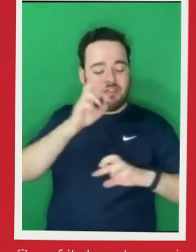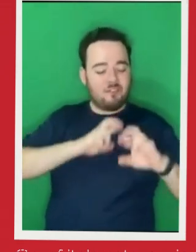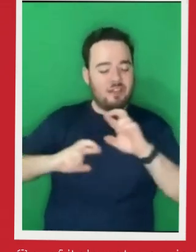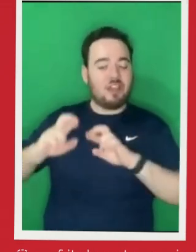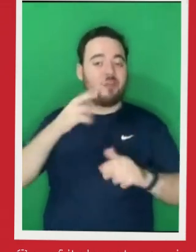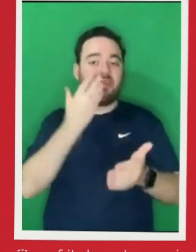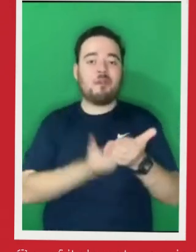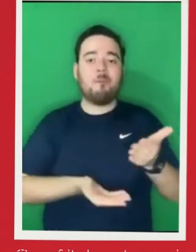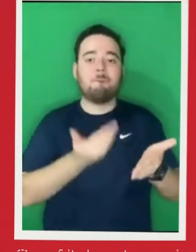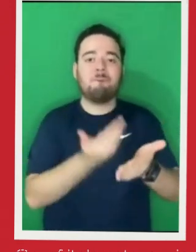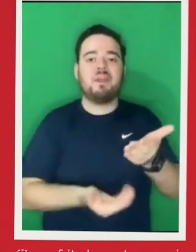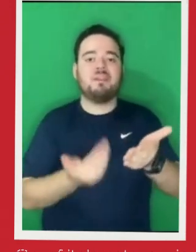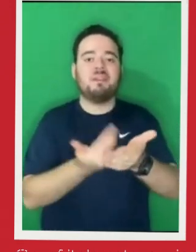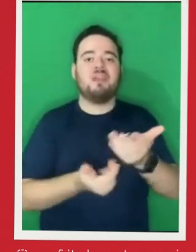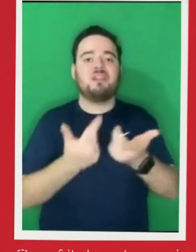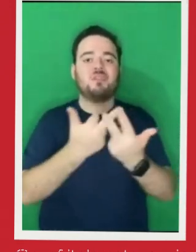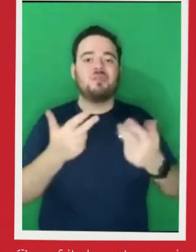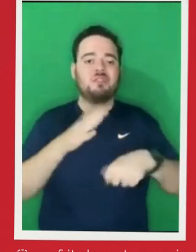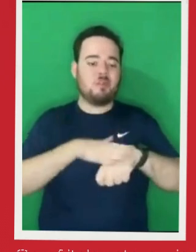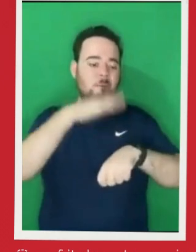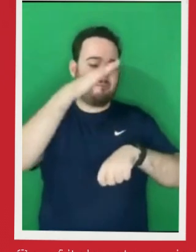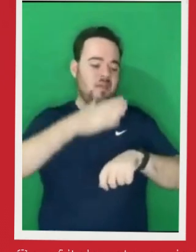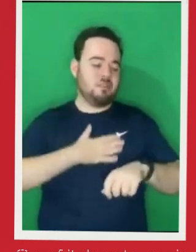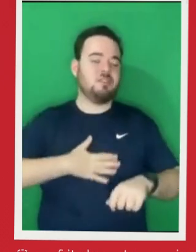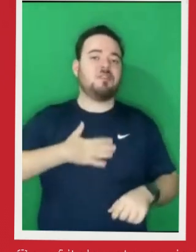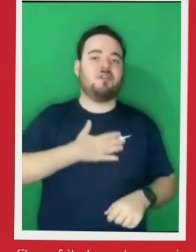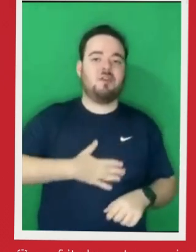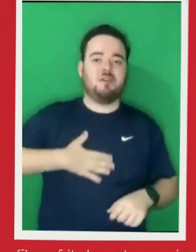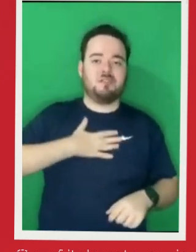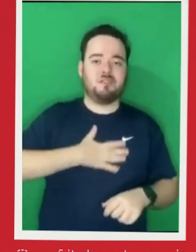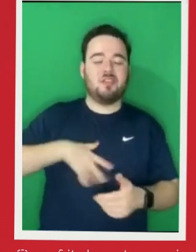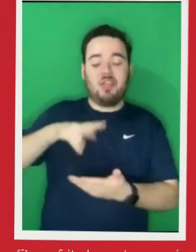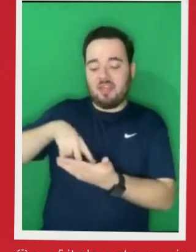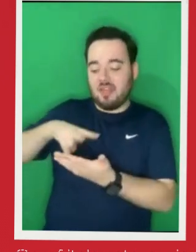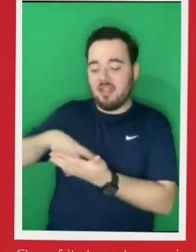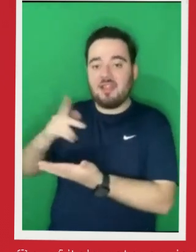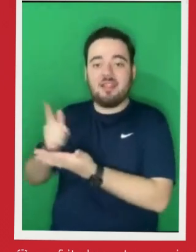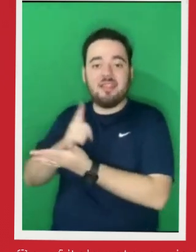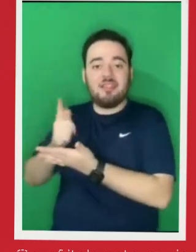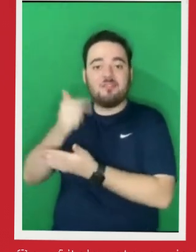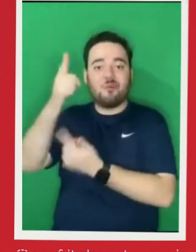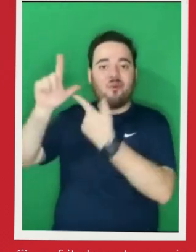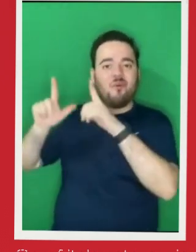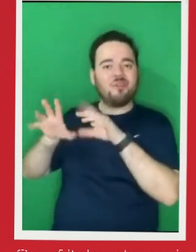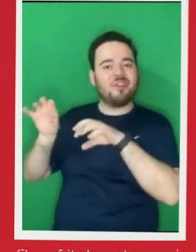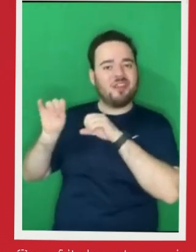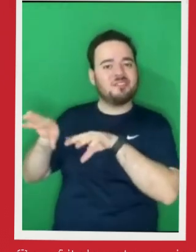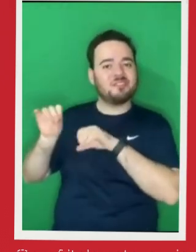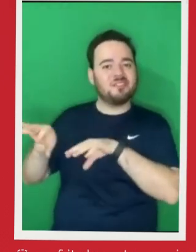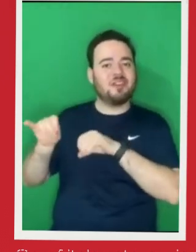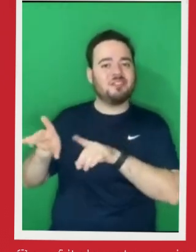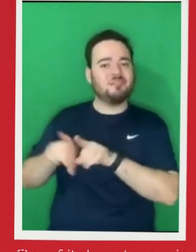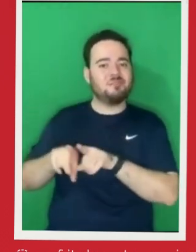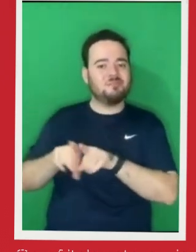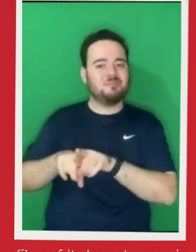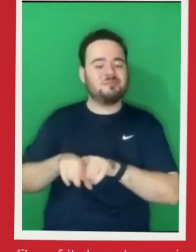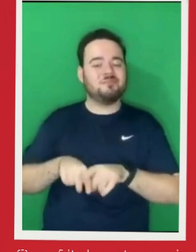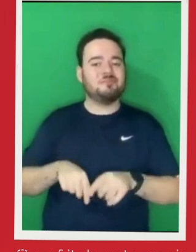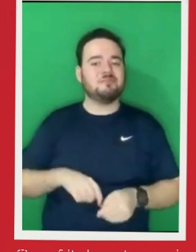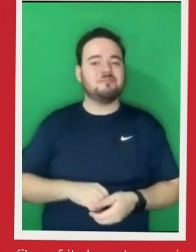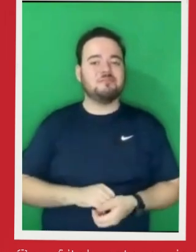perder naquelas coisas que mais eu gosto, que é ler ficção, que é dar aula, tá?